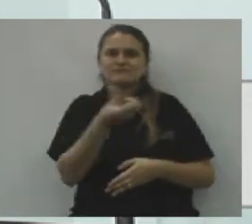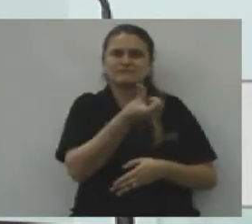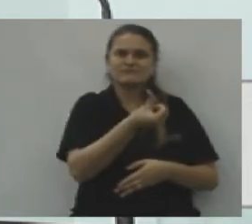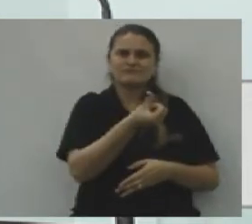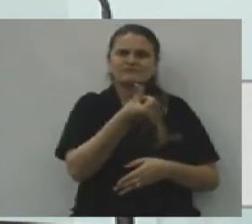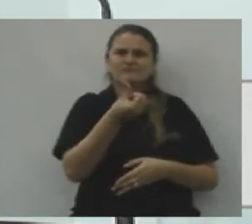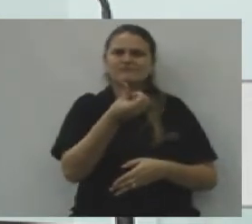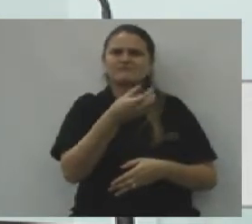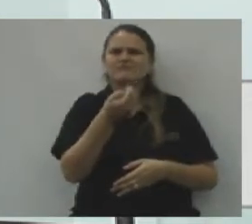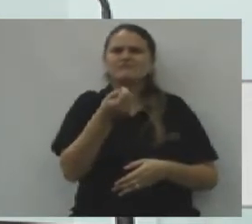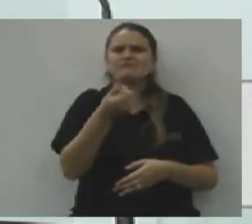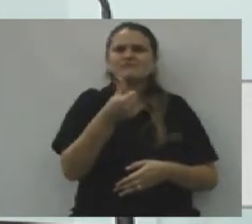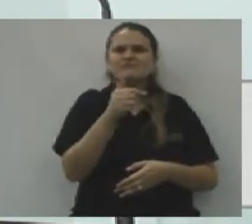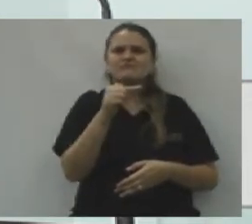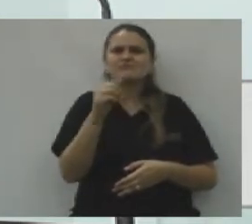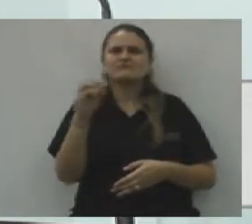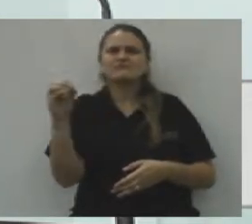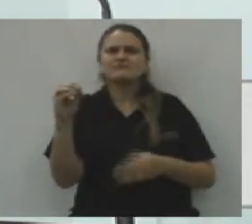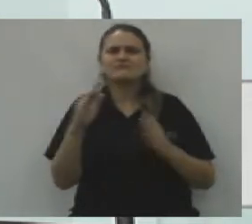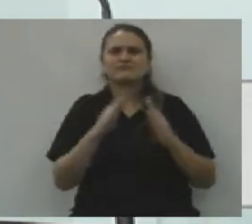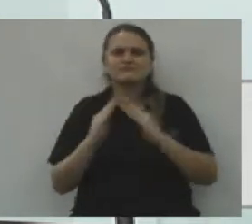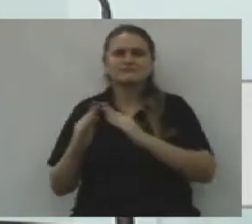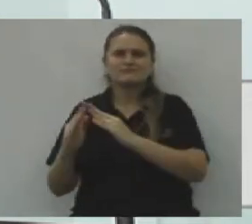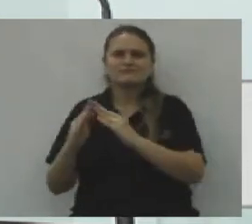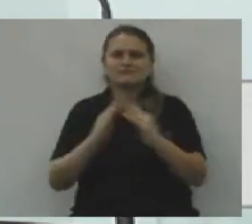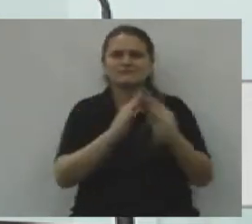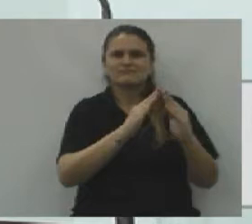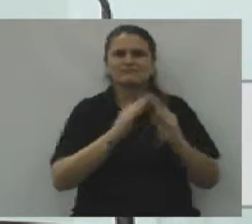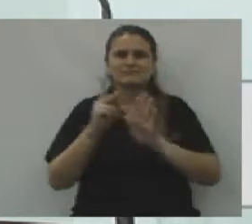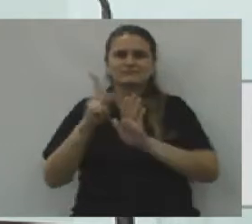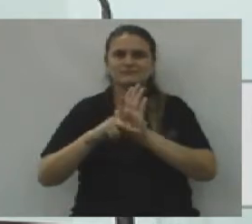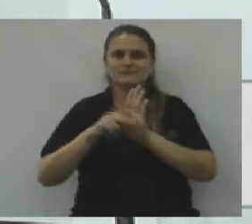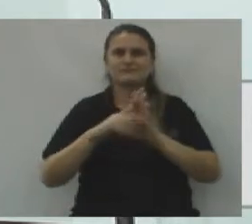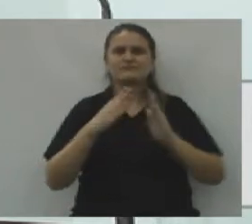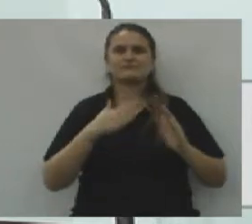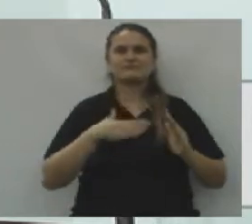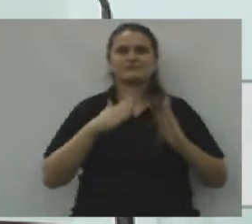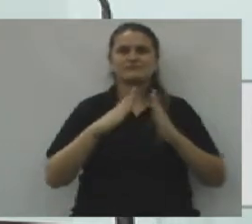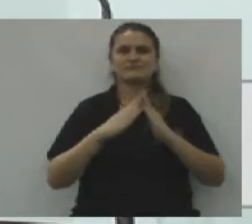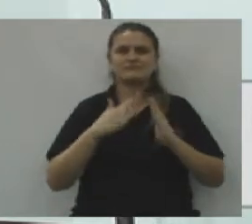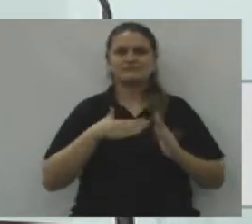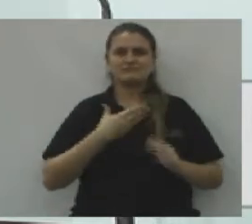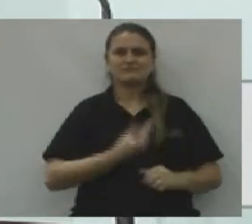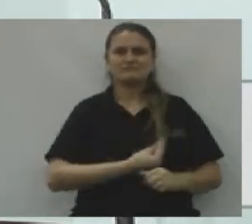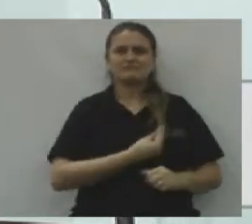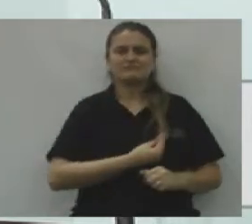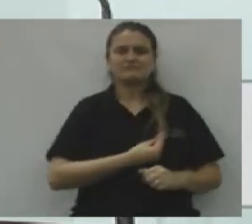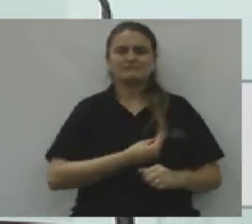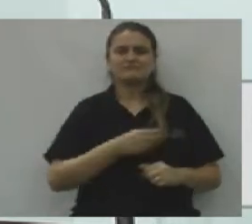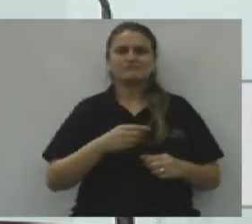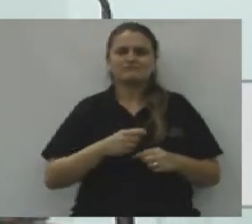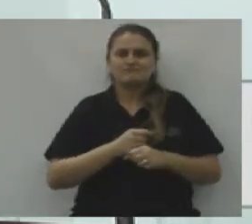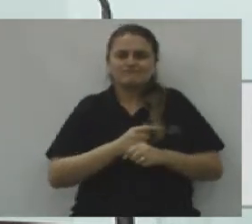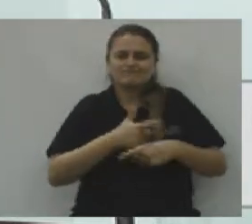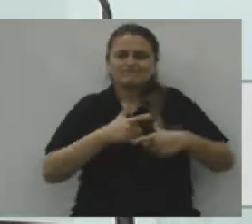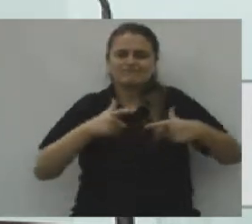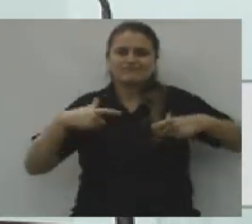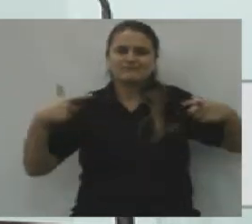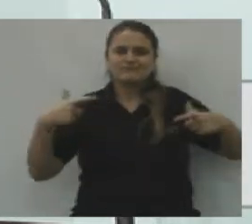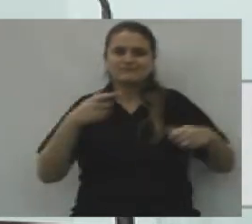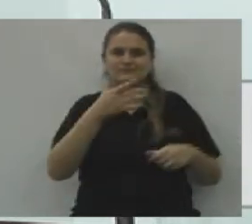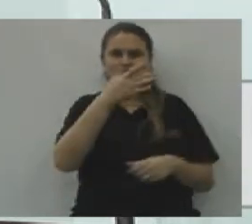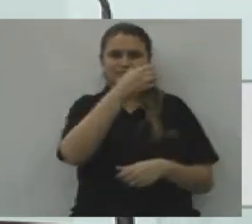640, quase 700, 680 casas do projeto Minha Casa Minha Vida, levando um volume monstruoso de